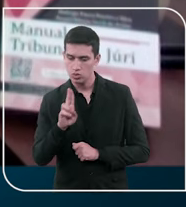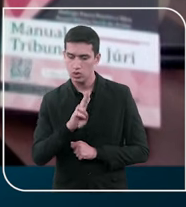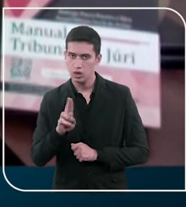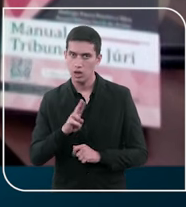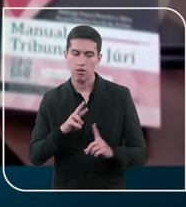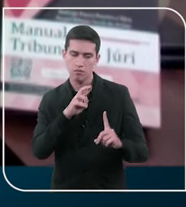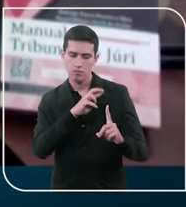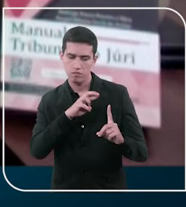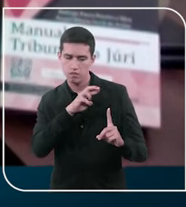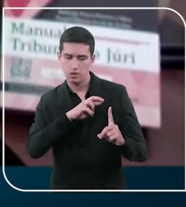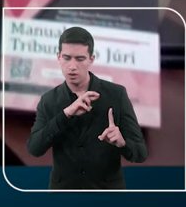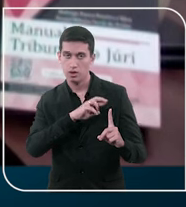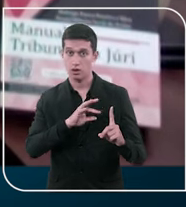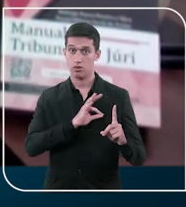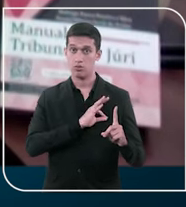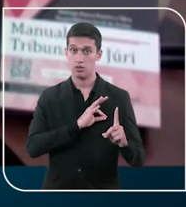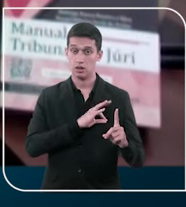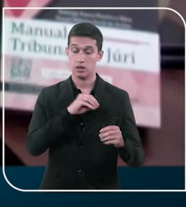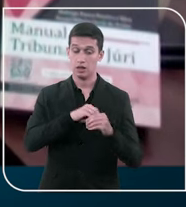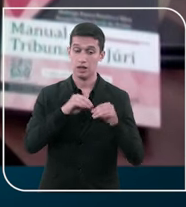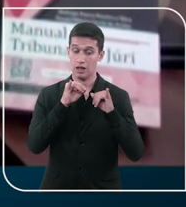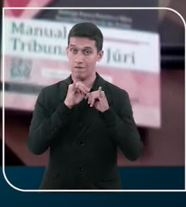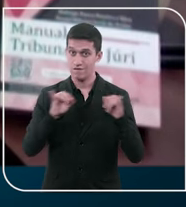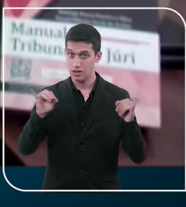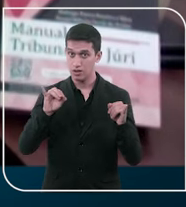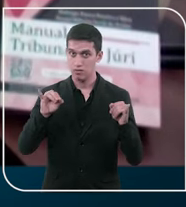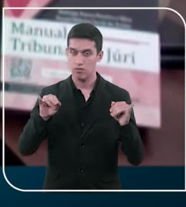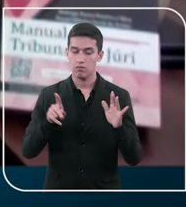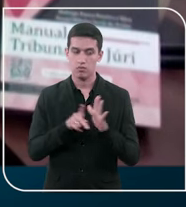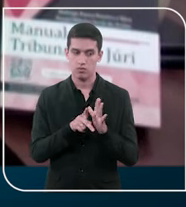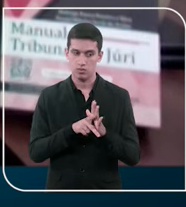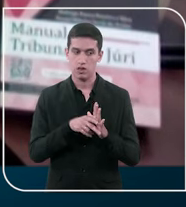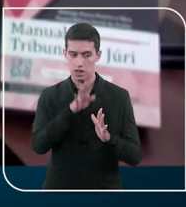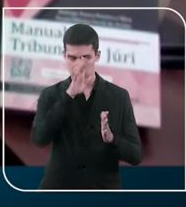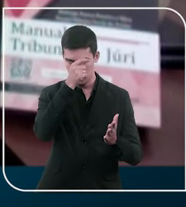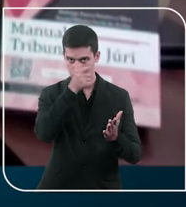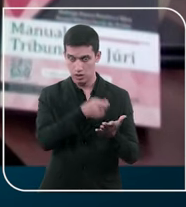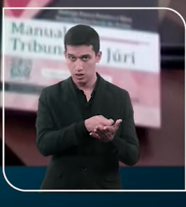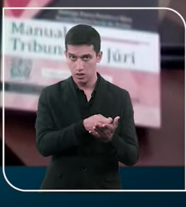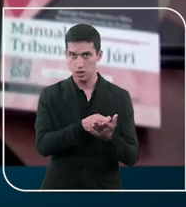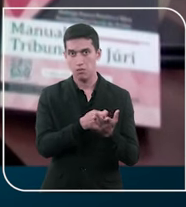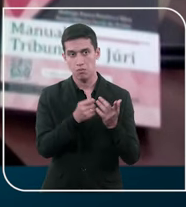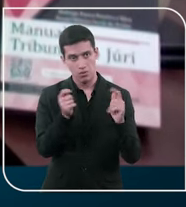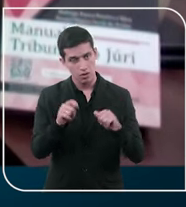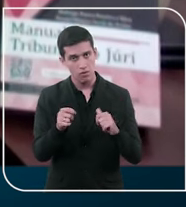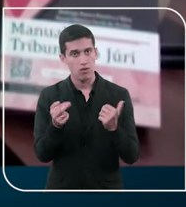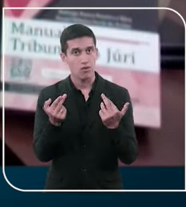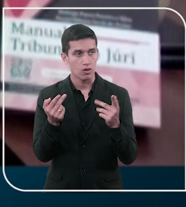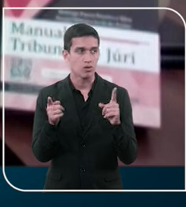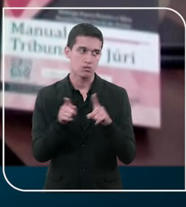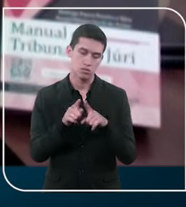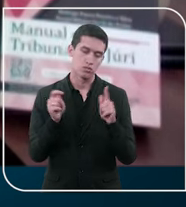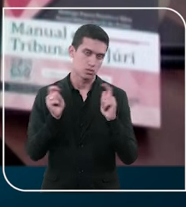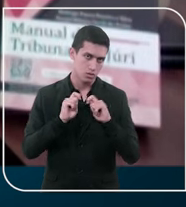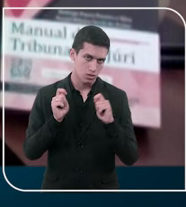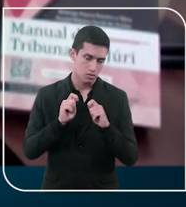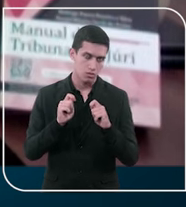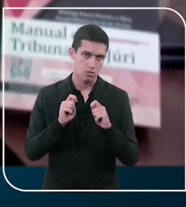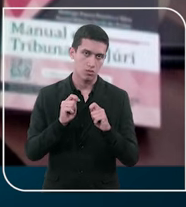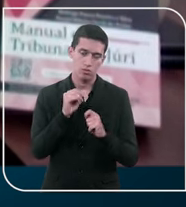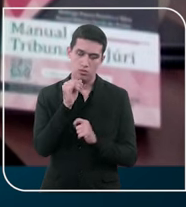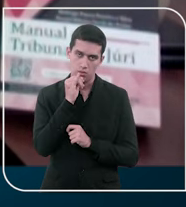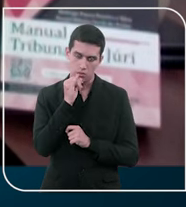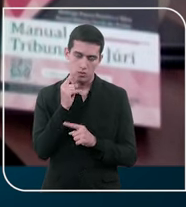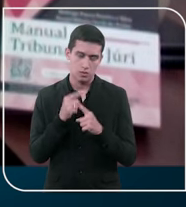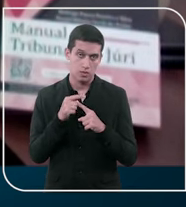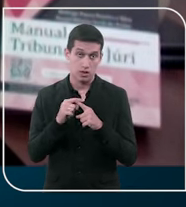se utilize o inquérito policial na decisão de pronúncia, assim como também é possível, em tese, e